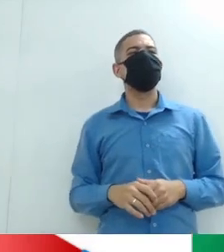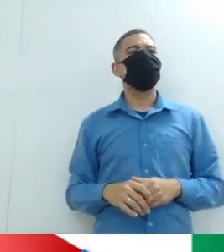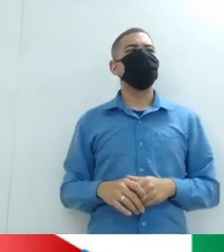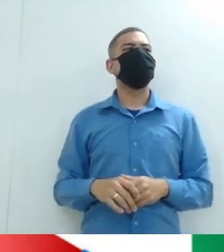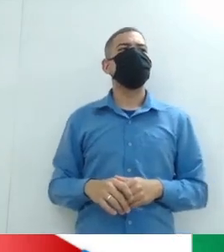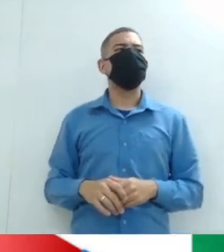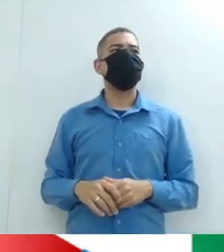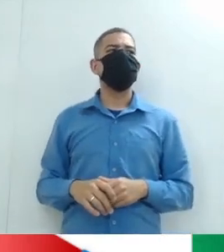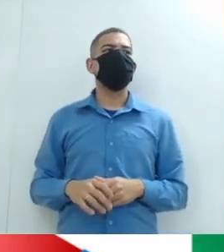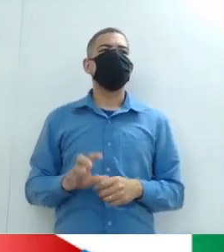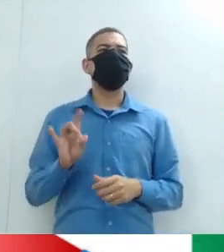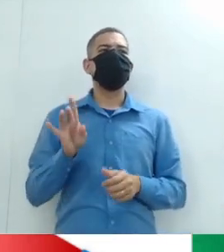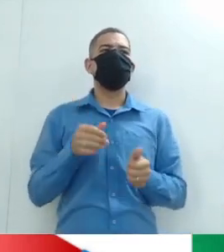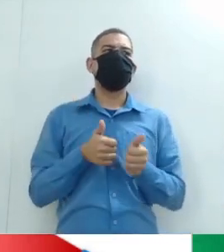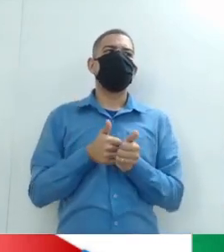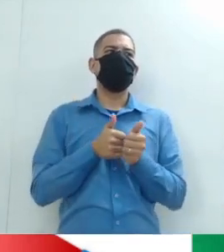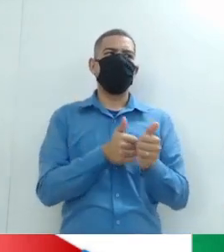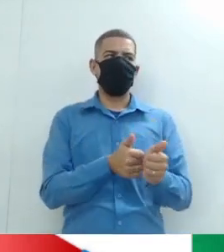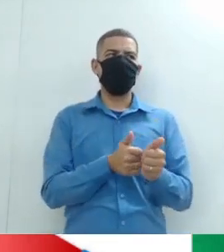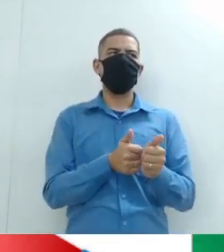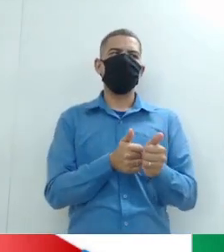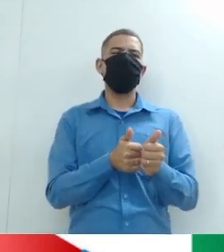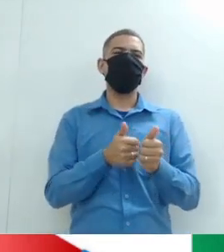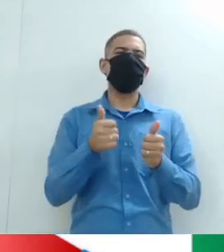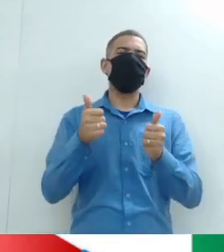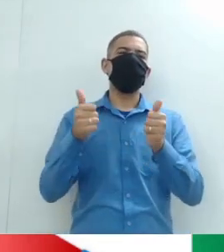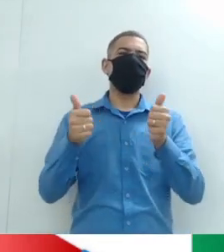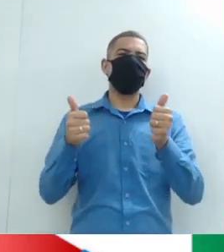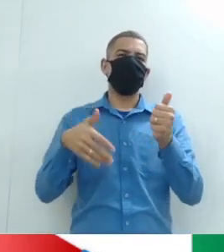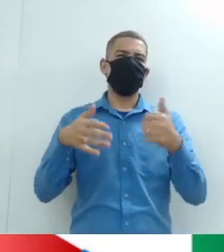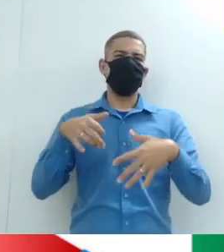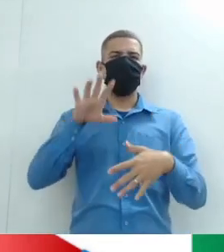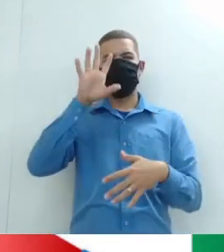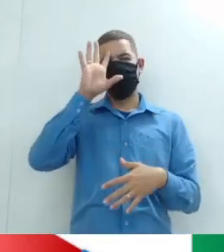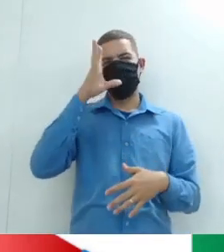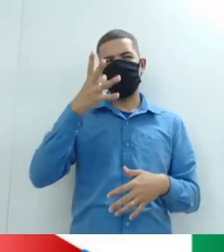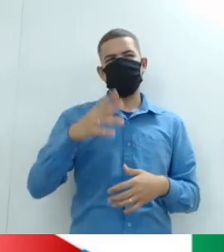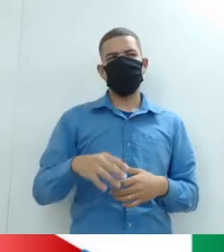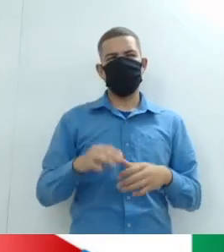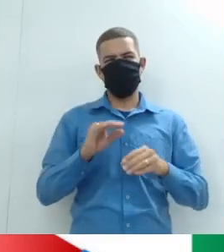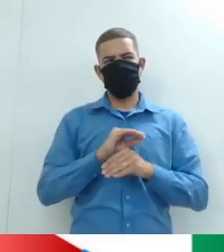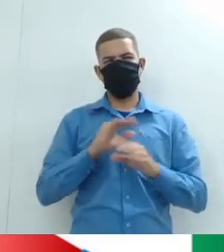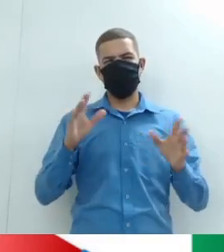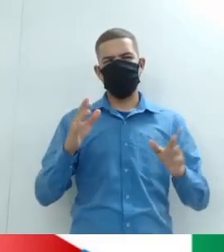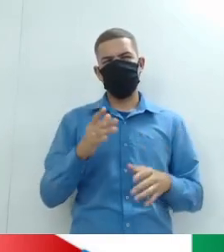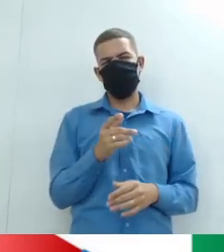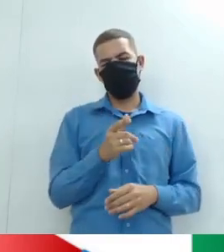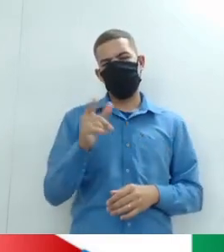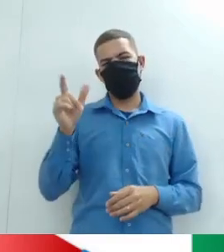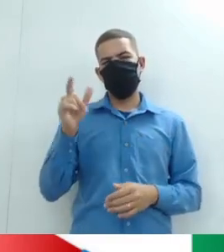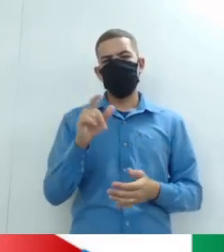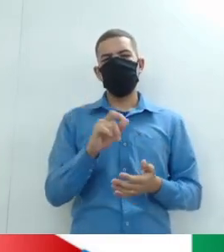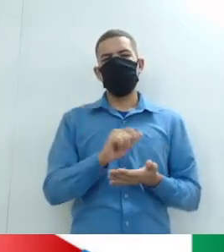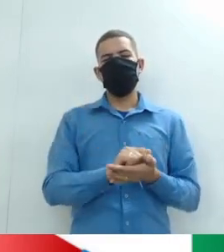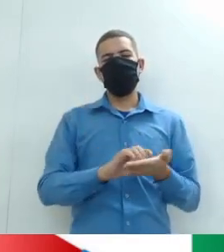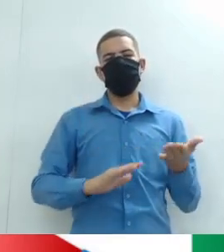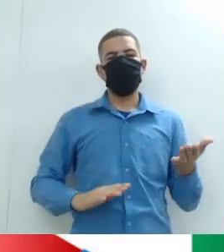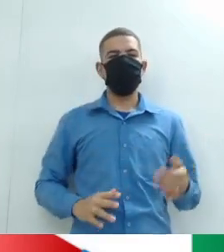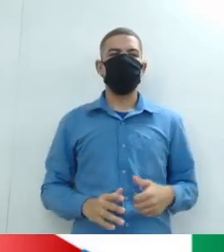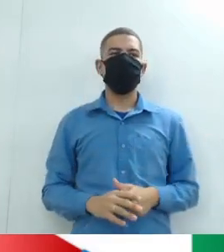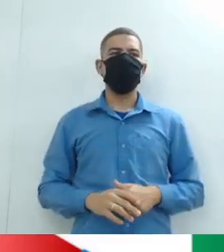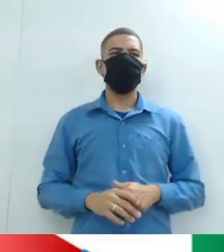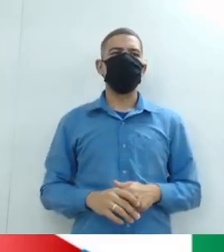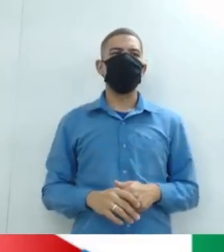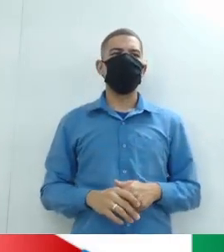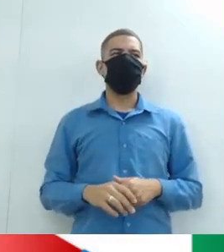vão me acompanharam, claro, só iriam me acompanhar na resolução, tá bom? Tá claro? Então vem comigo, ó, tem mais. O